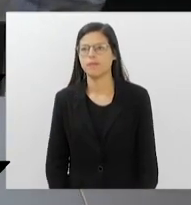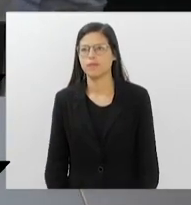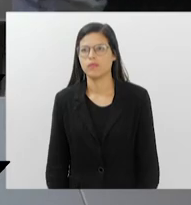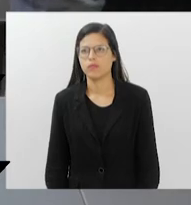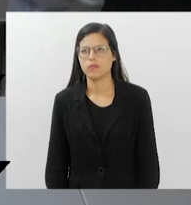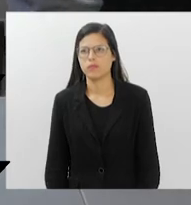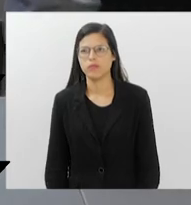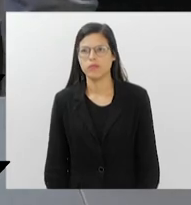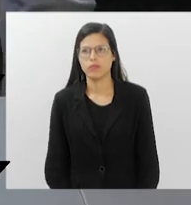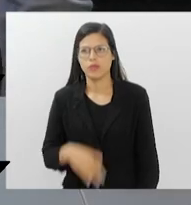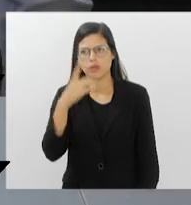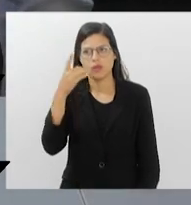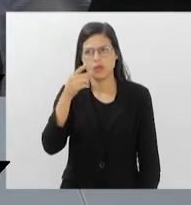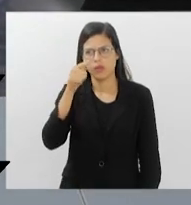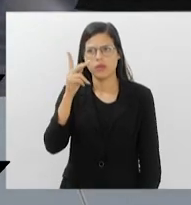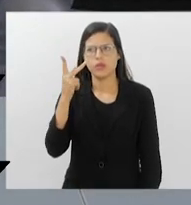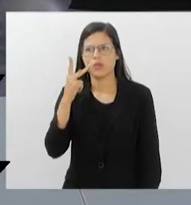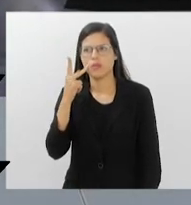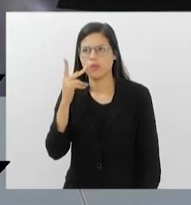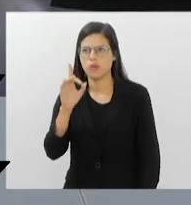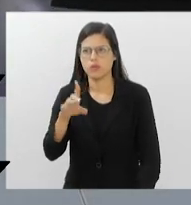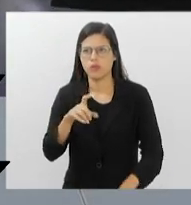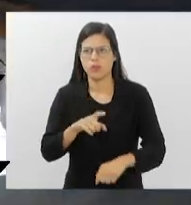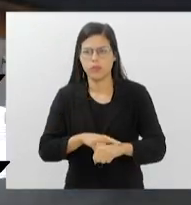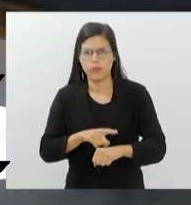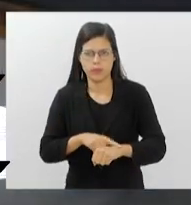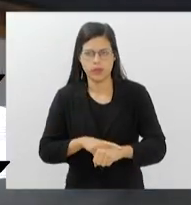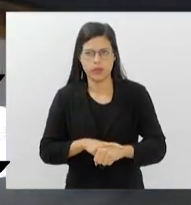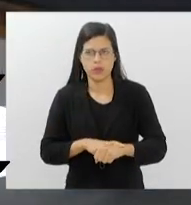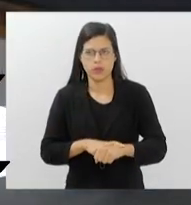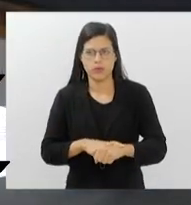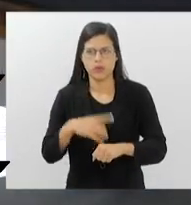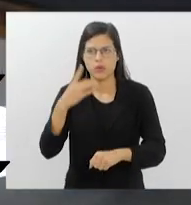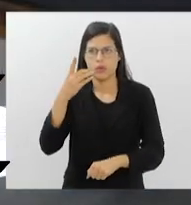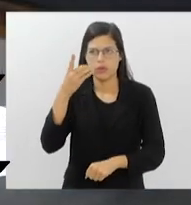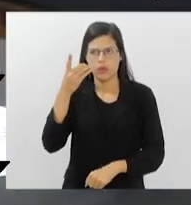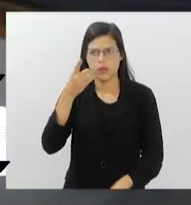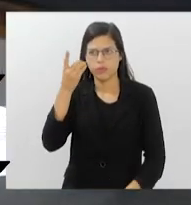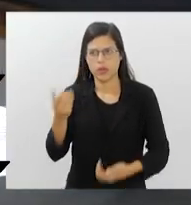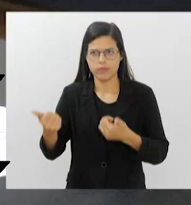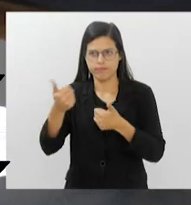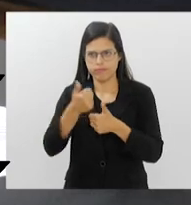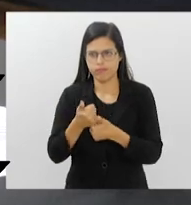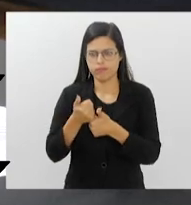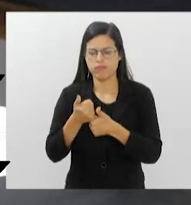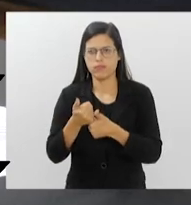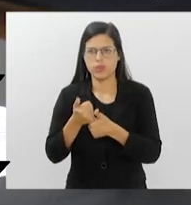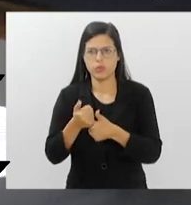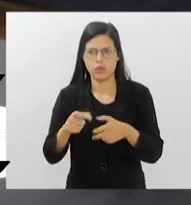Paulo só momento pro Deputado Rodrigo amorinha assuma a presidência